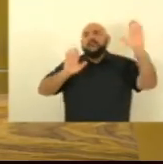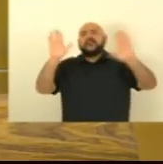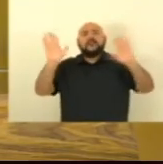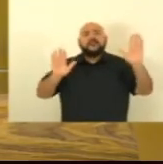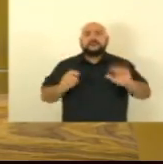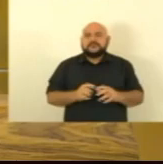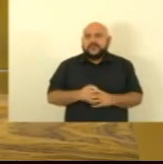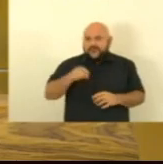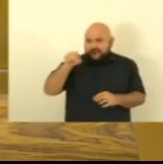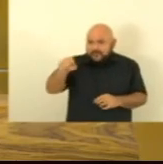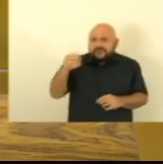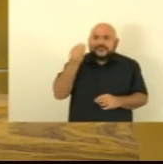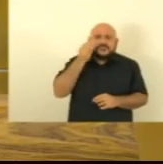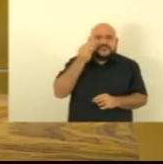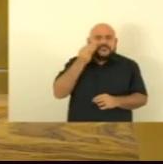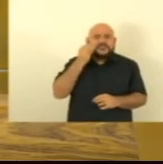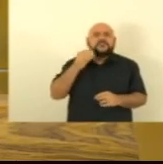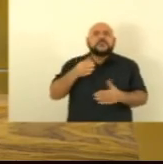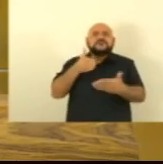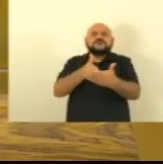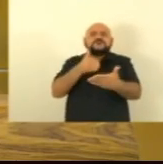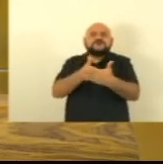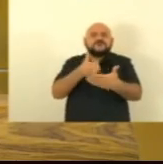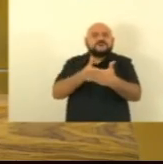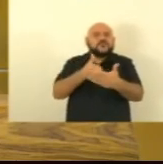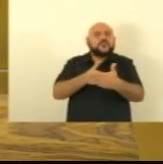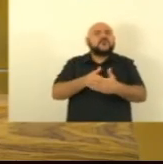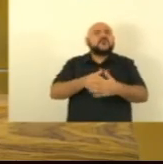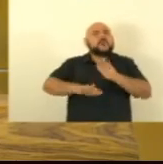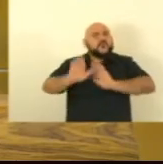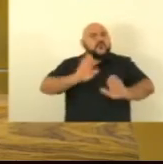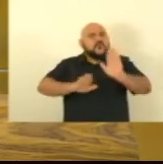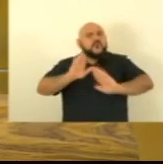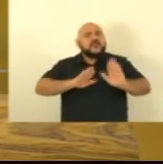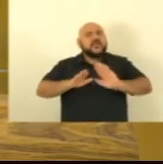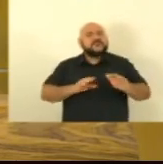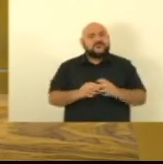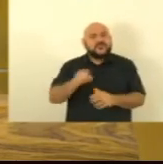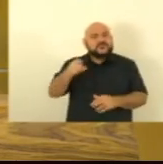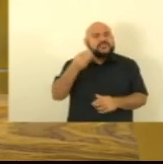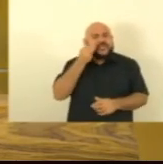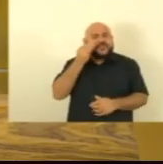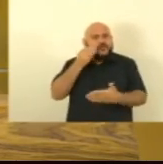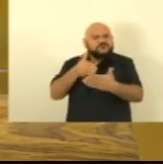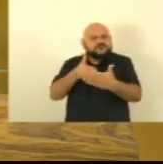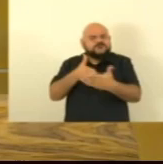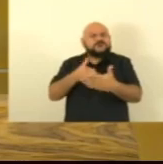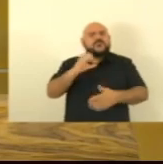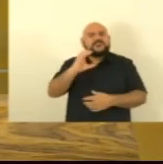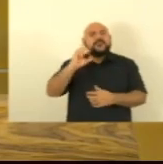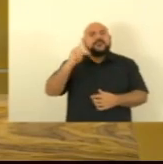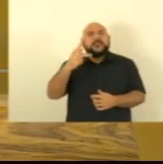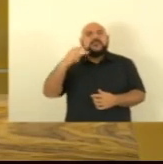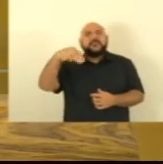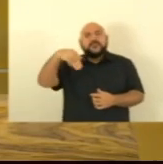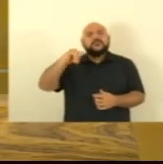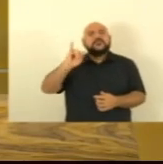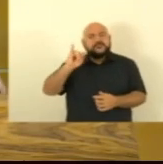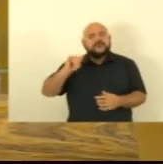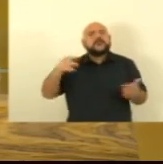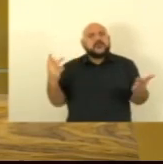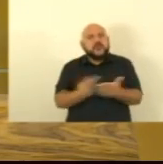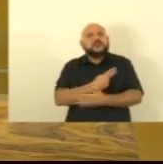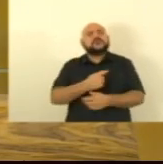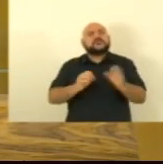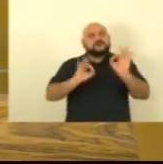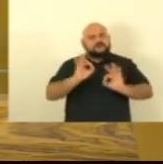você tentou barrar o tempo todo, gazela saltitante, a CPMI, e agora ela vai acontecer, quer você queira ou não.